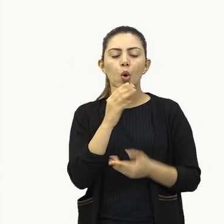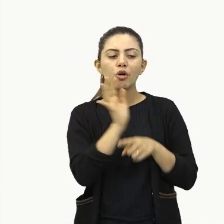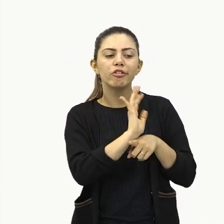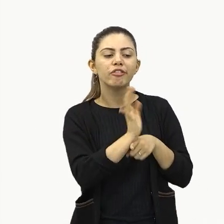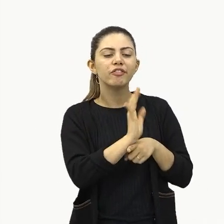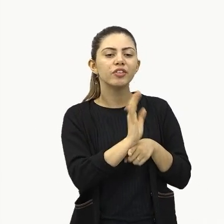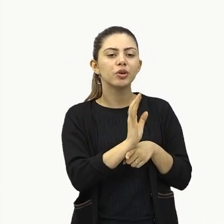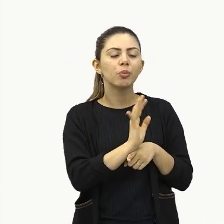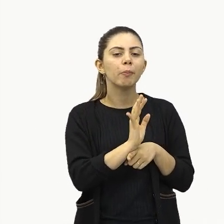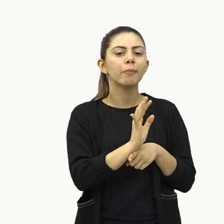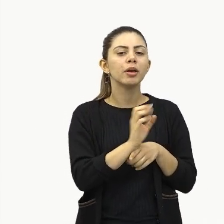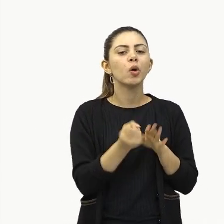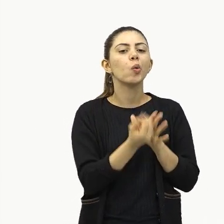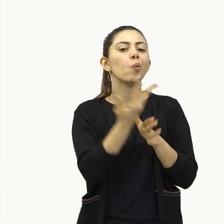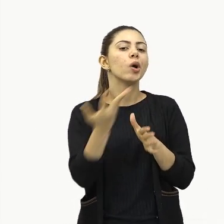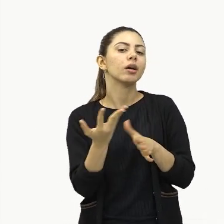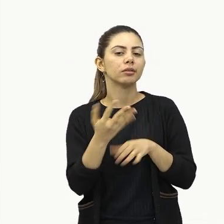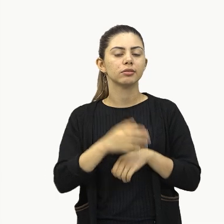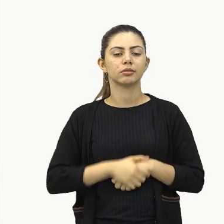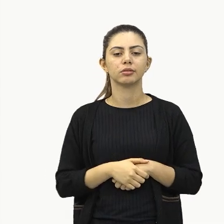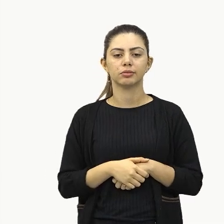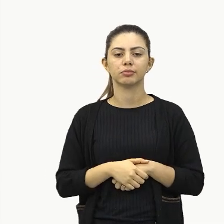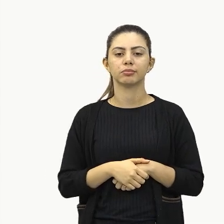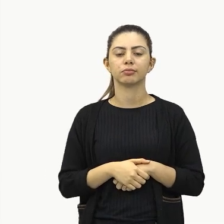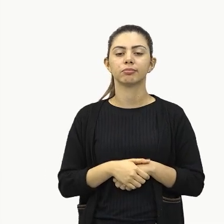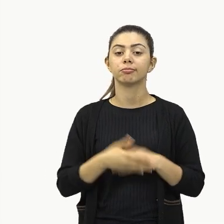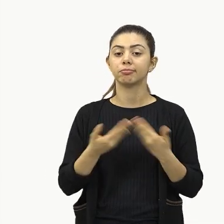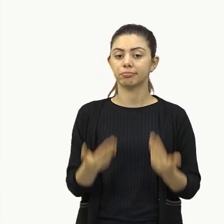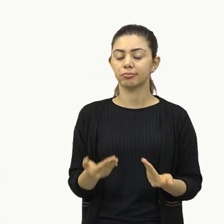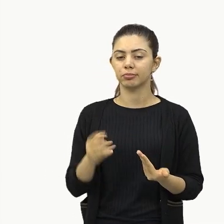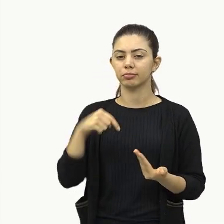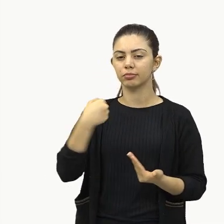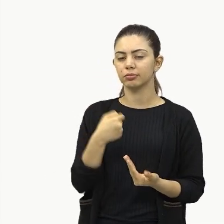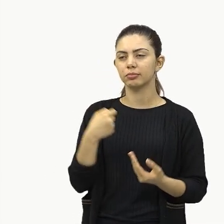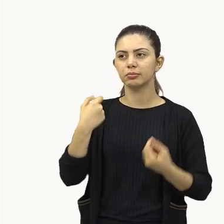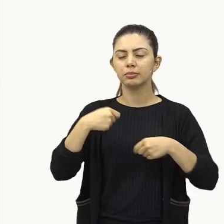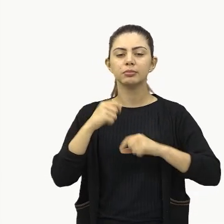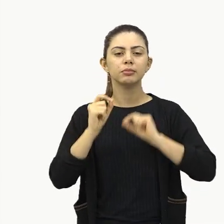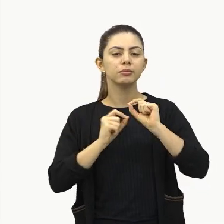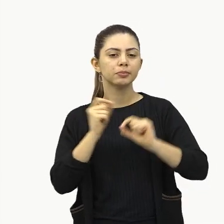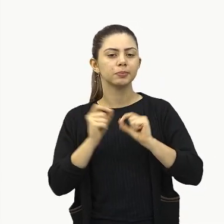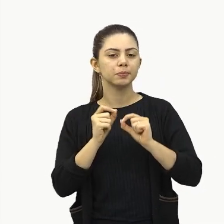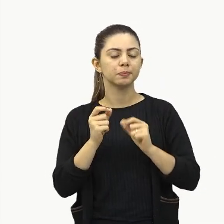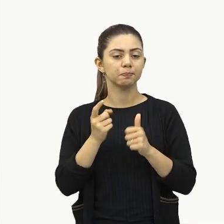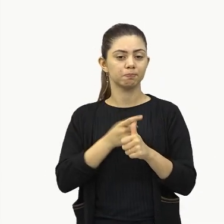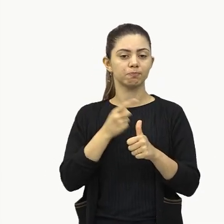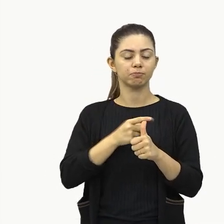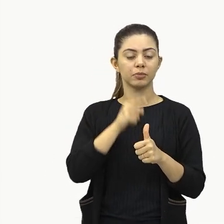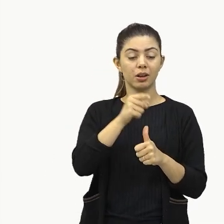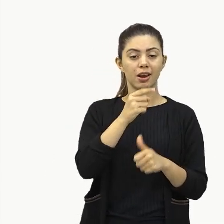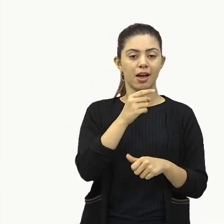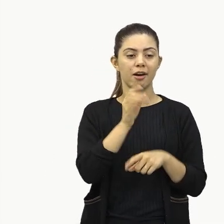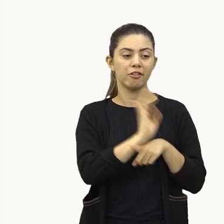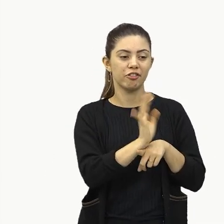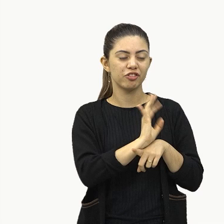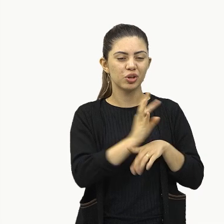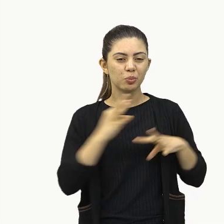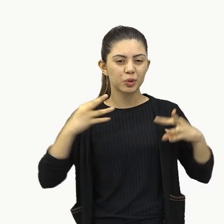coleção? Então, qual é o primeiro raciocínio aí? Nós vamos juntar todos os filmes que ele